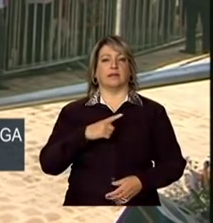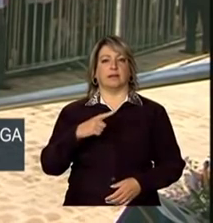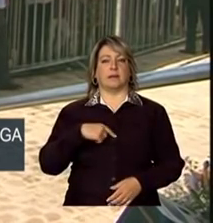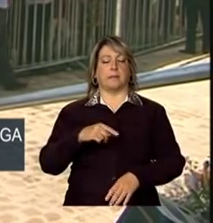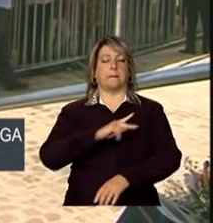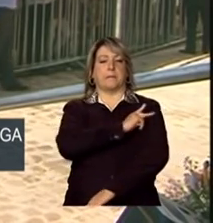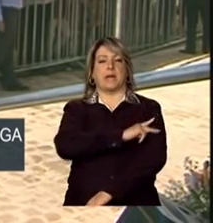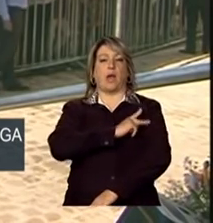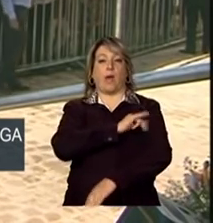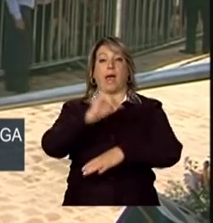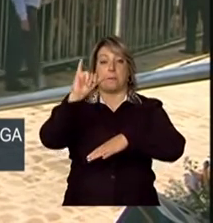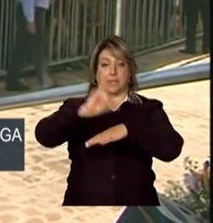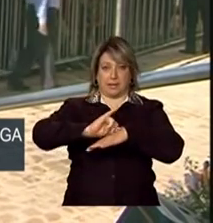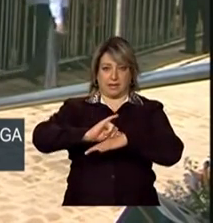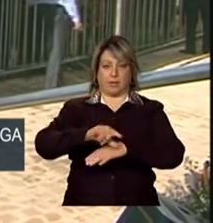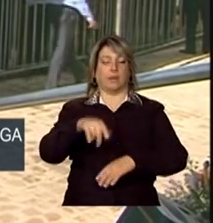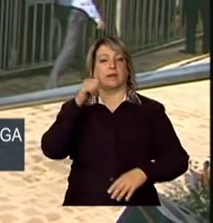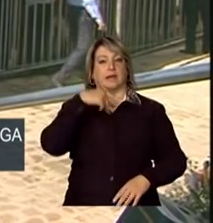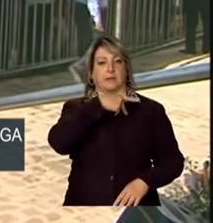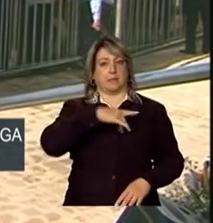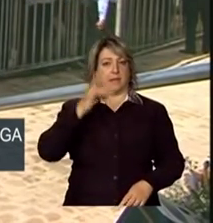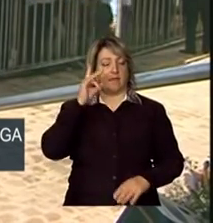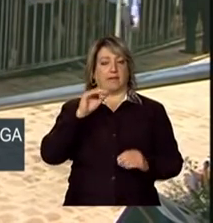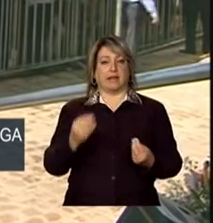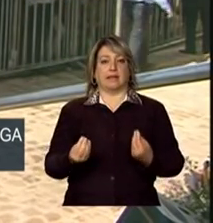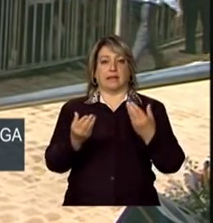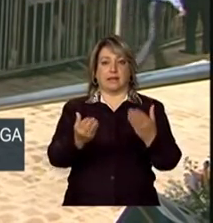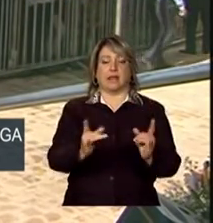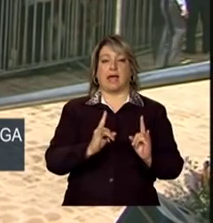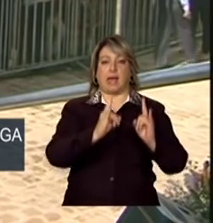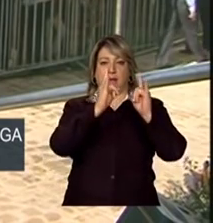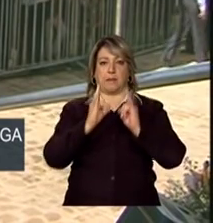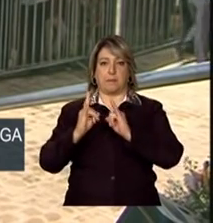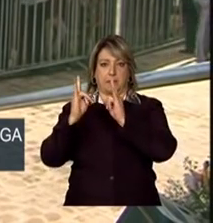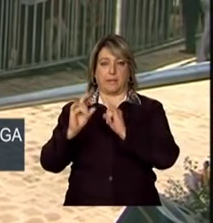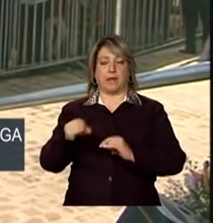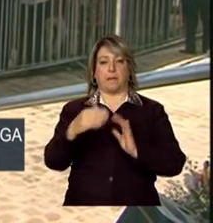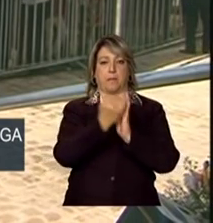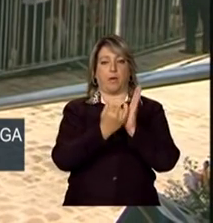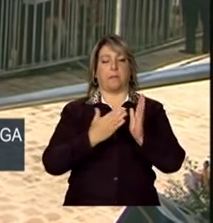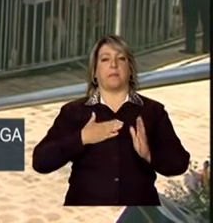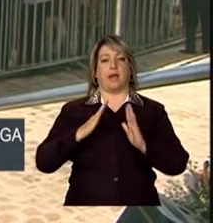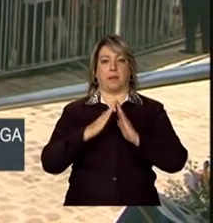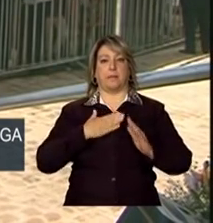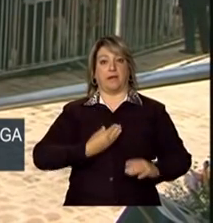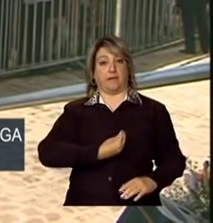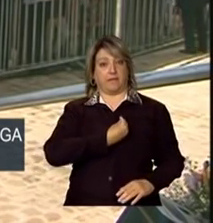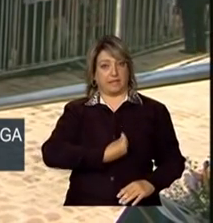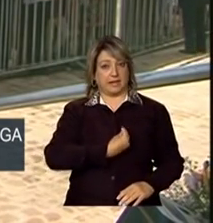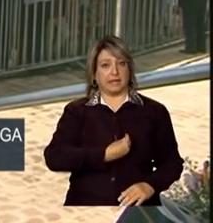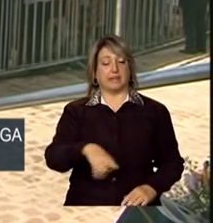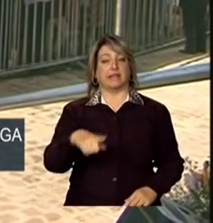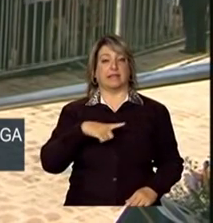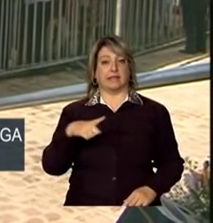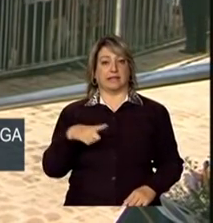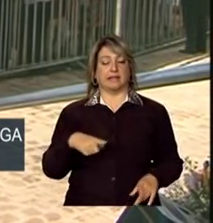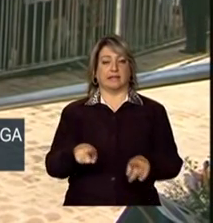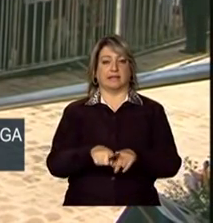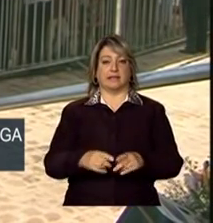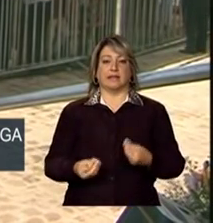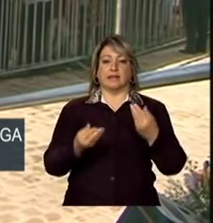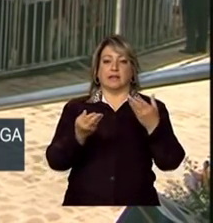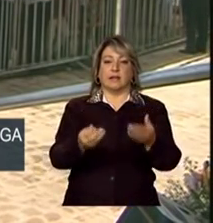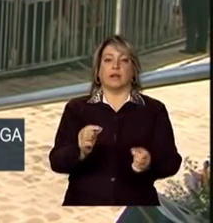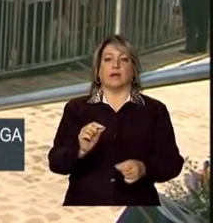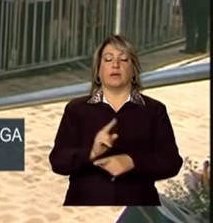que vai entregar apartamentos do programa Minha Casa Minha Vida e acabou de entregar